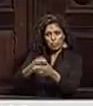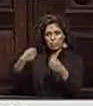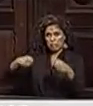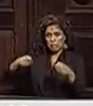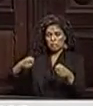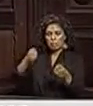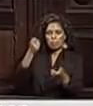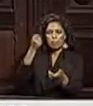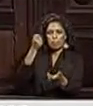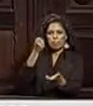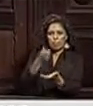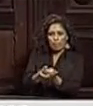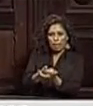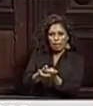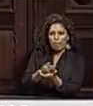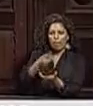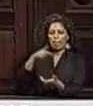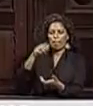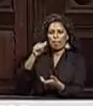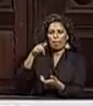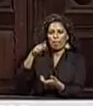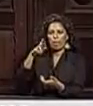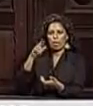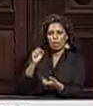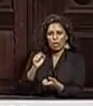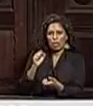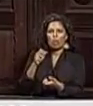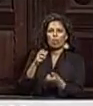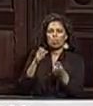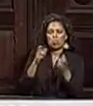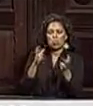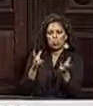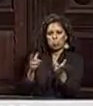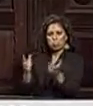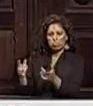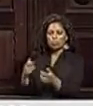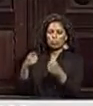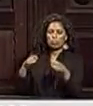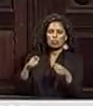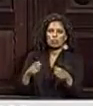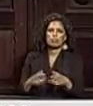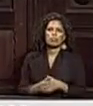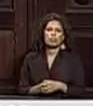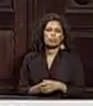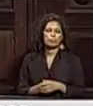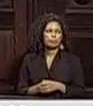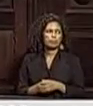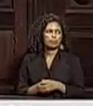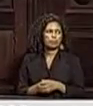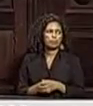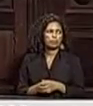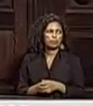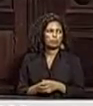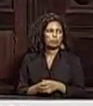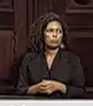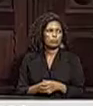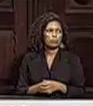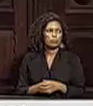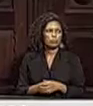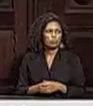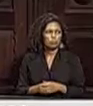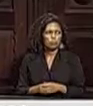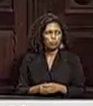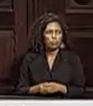diferentes do que está acontecendo no Brasil de hoje, a minha visão, todos já sabem, o Brasil sofreu um golpe de Estado em boa medida em função